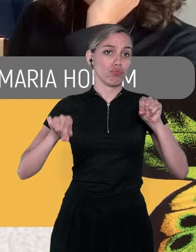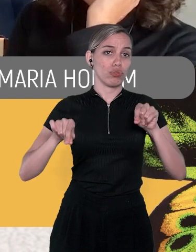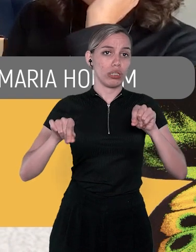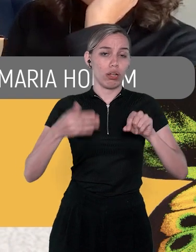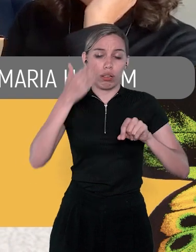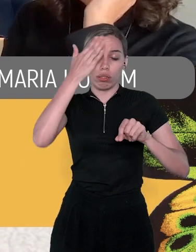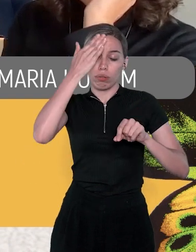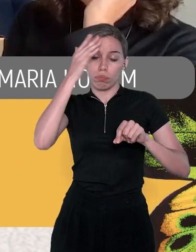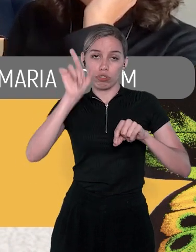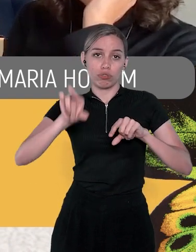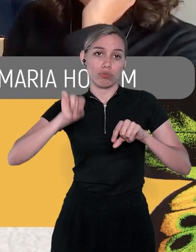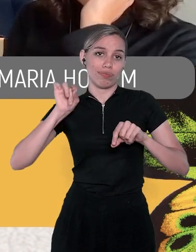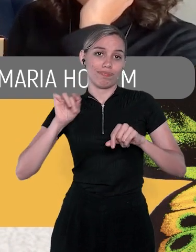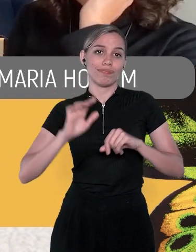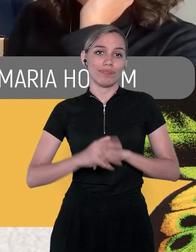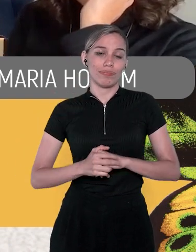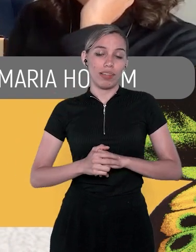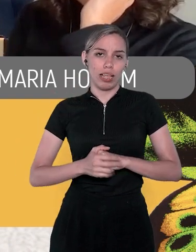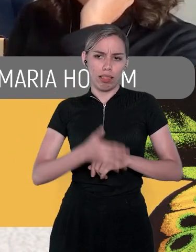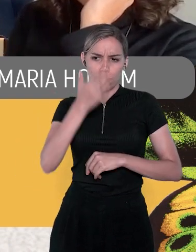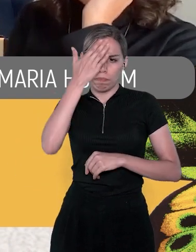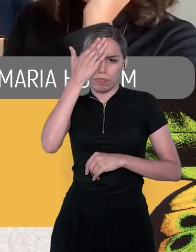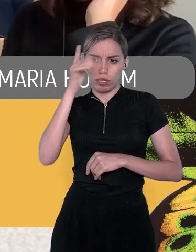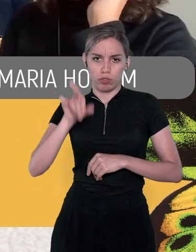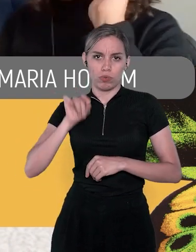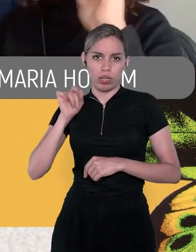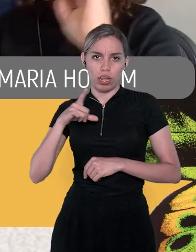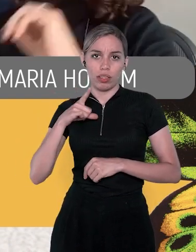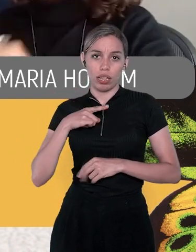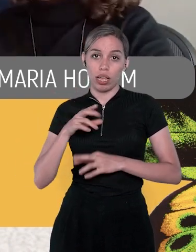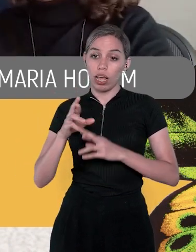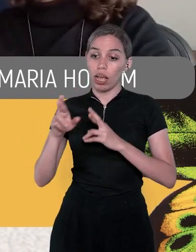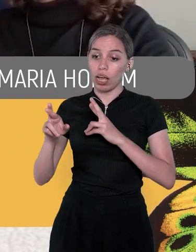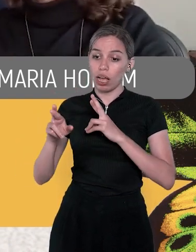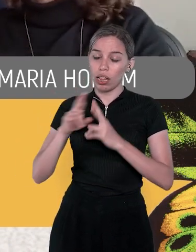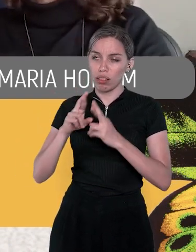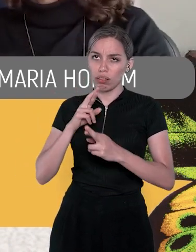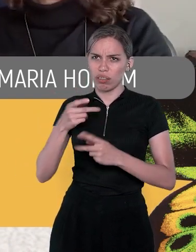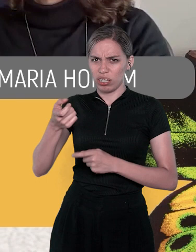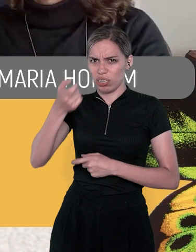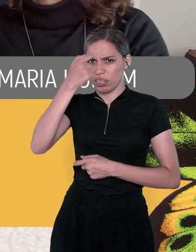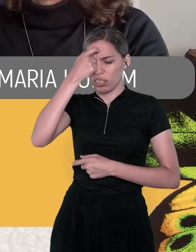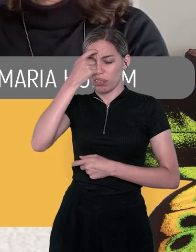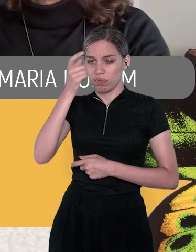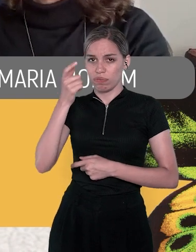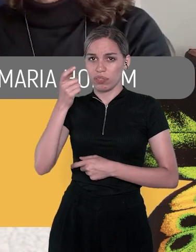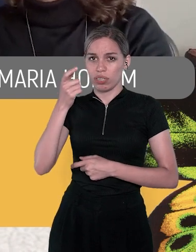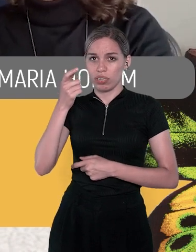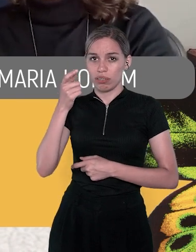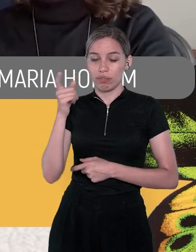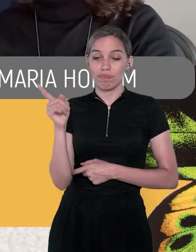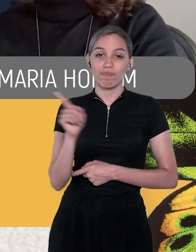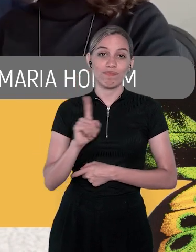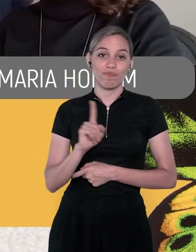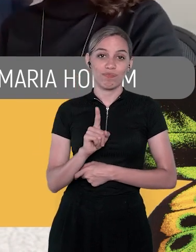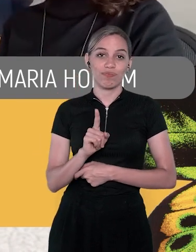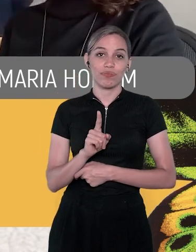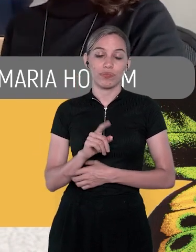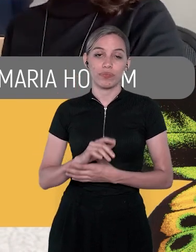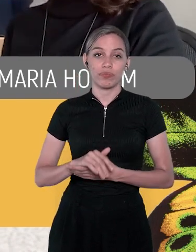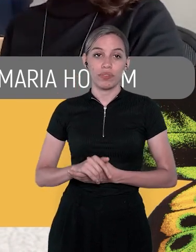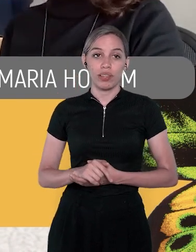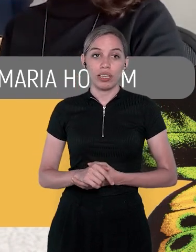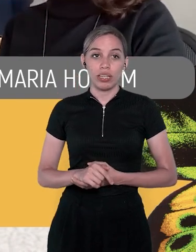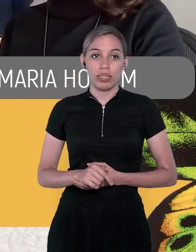né? E de saber escolher. Né? E saber escolher não necessariamente tem a ver com racionalidade. Uhum.